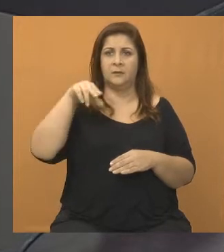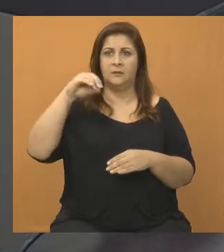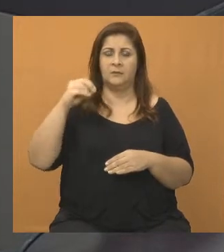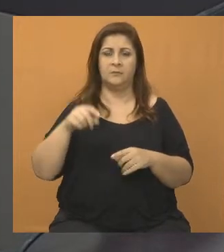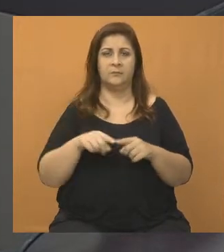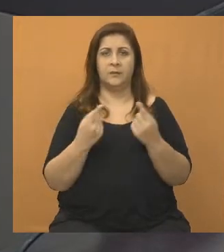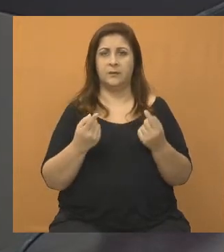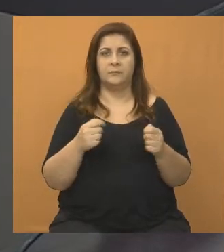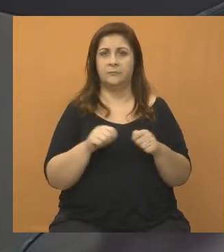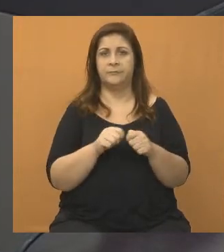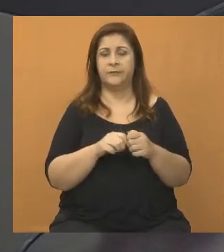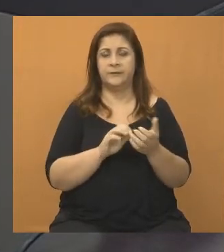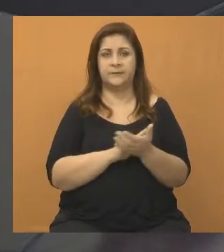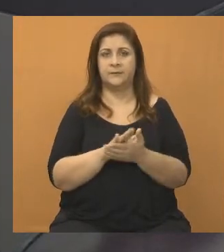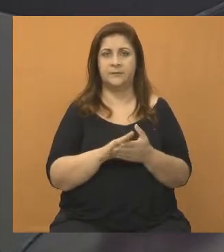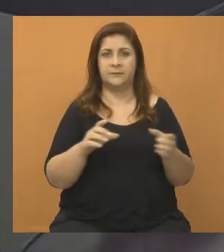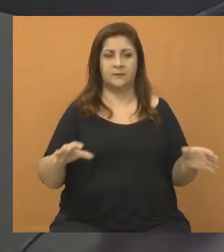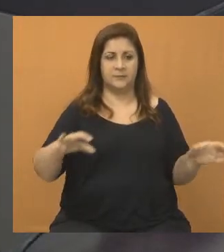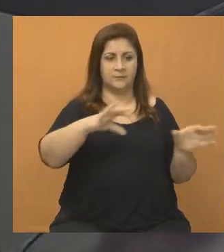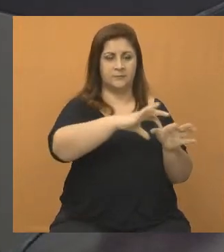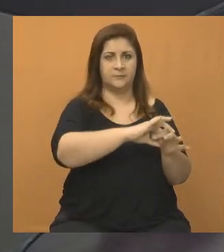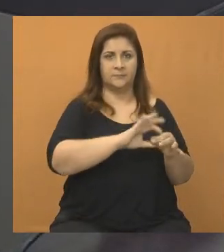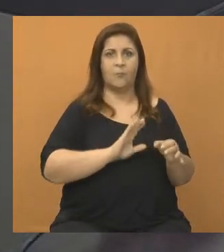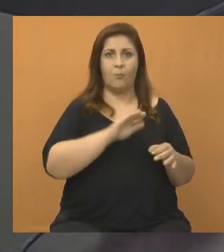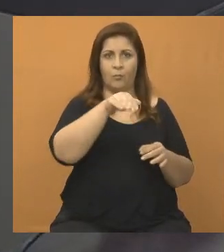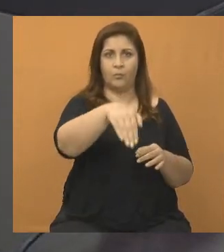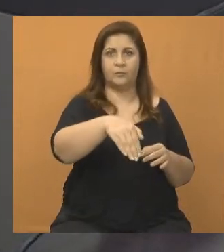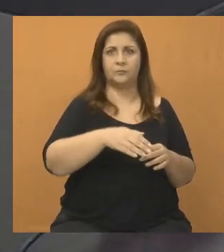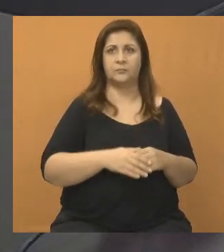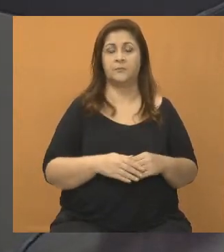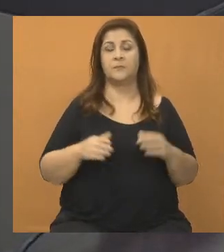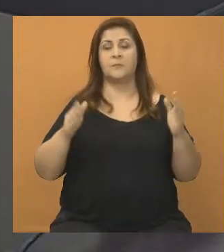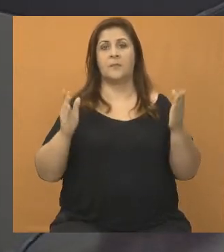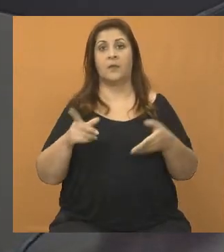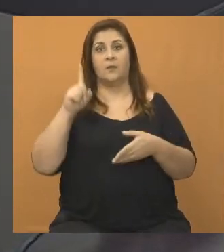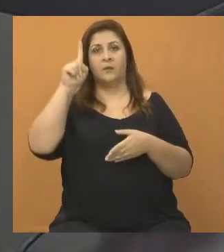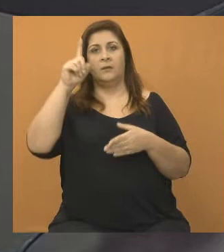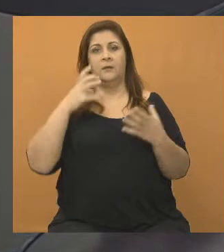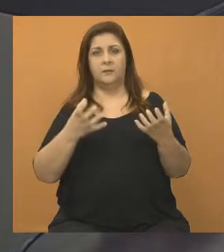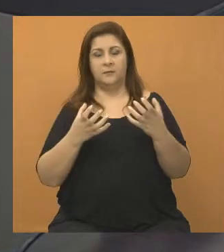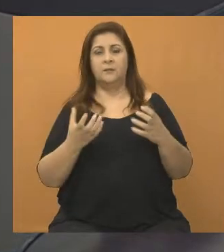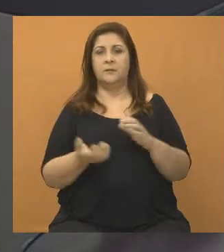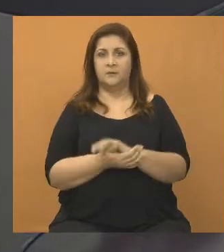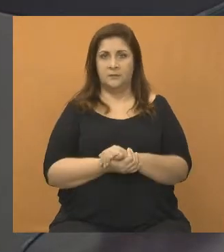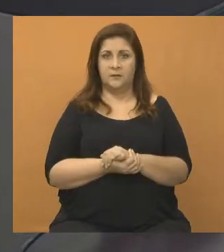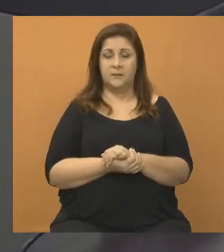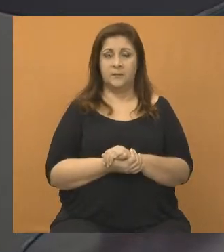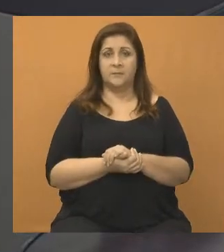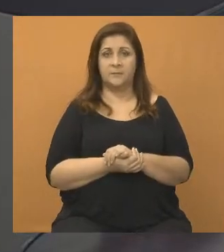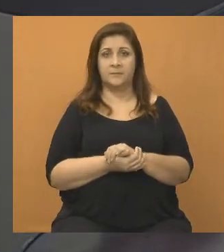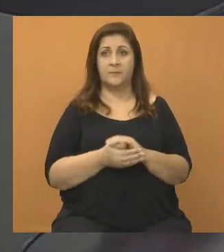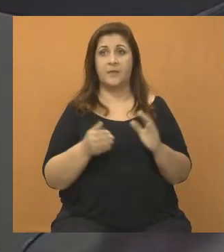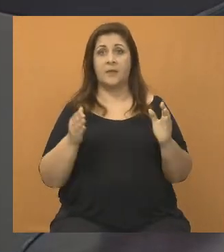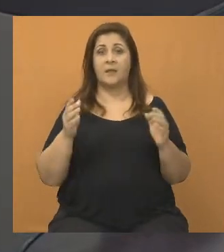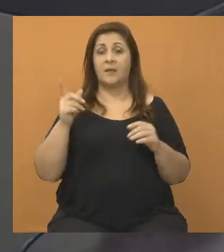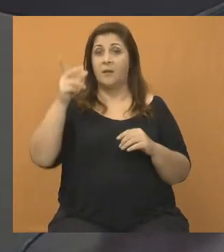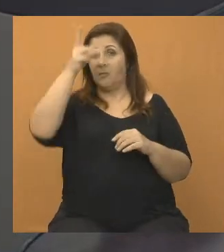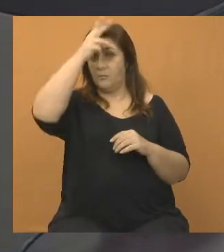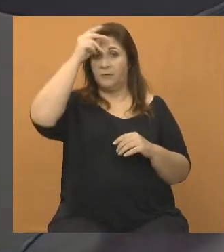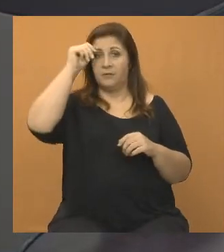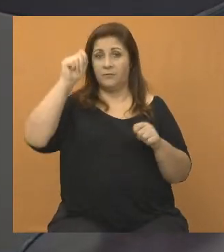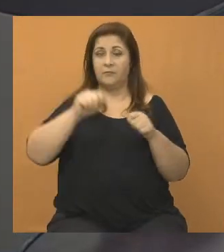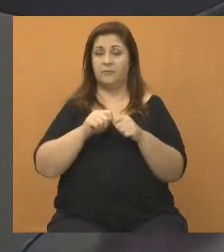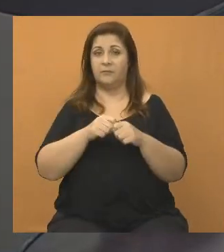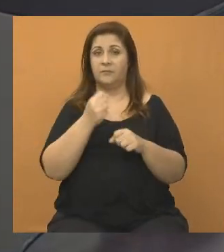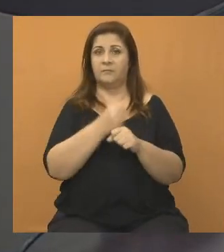faz. Todos os anos, vai. Agora, se Deus quiser, é da prefeitura isso aí. Deve